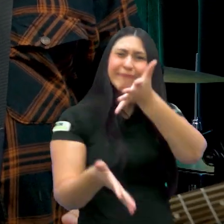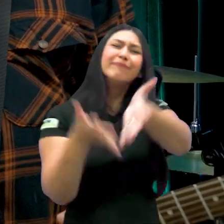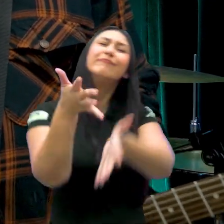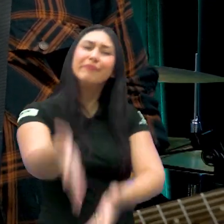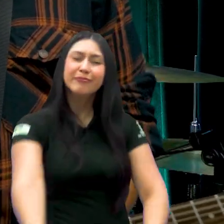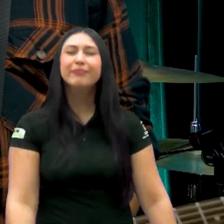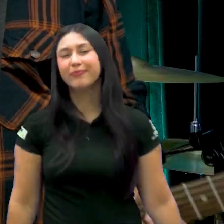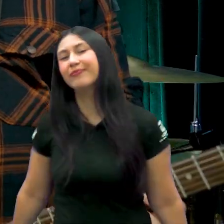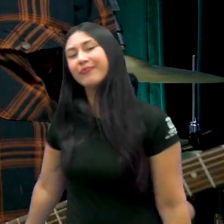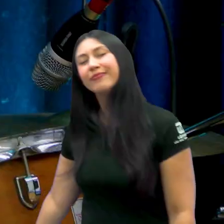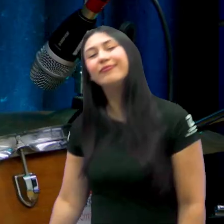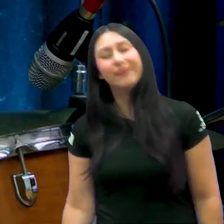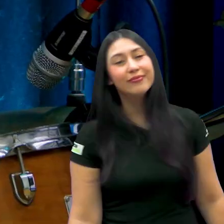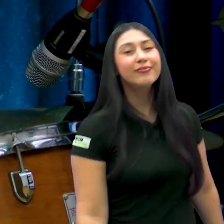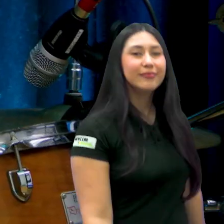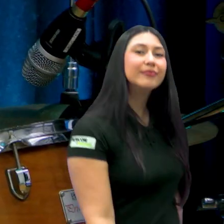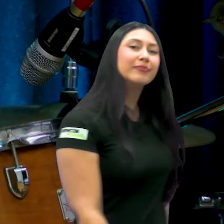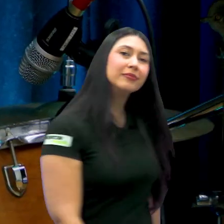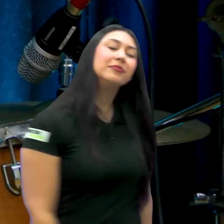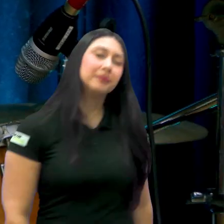dizer.